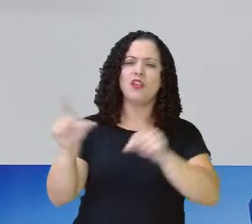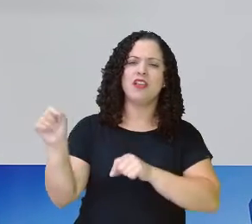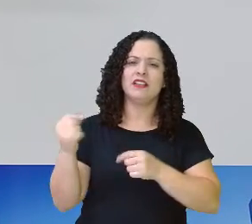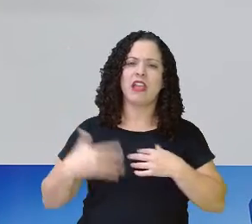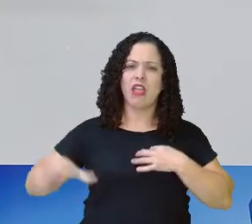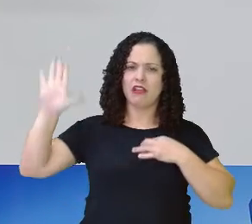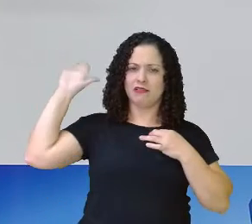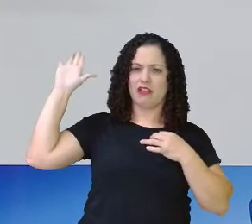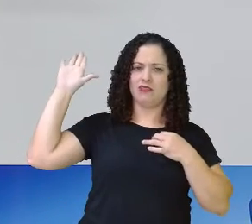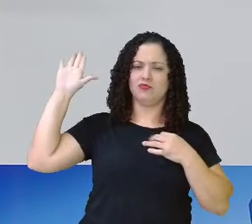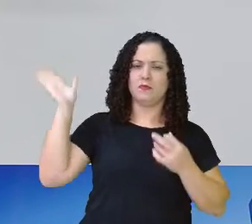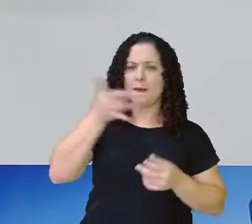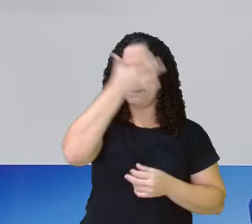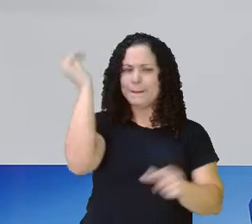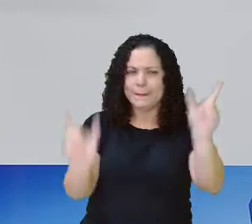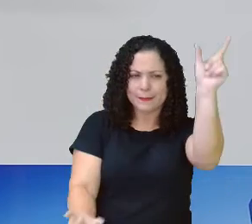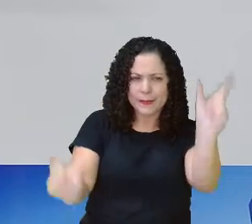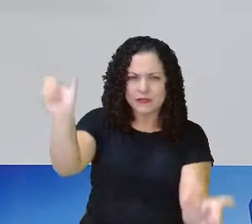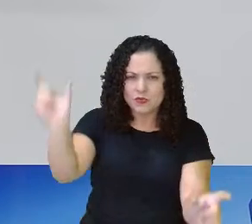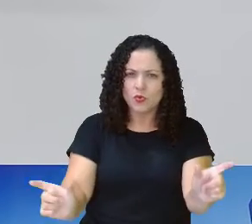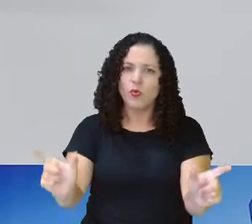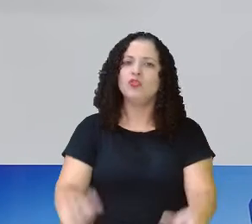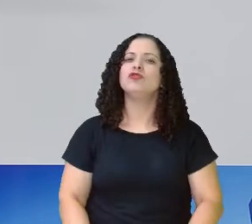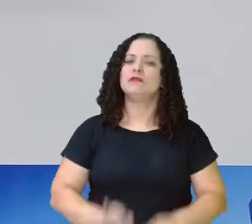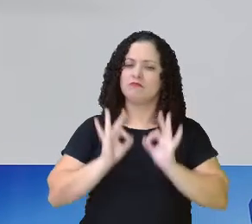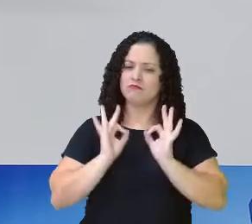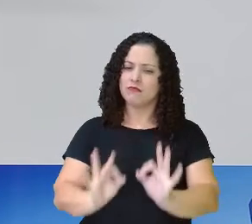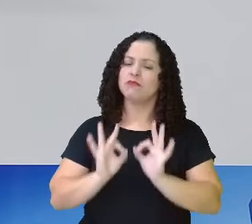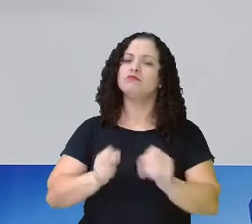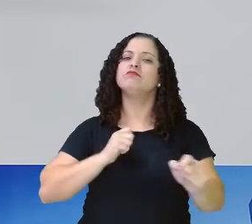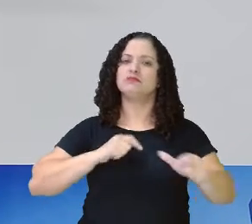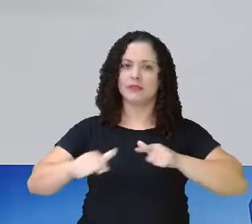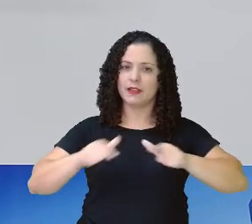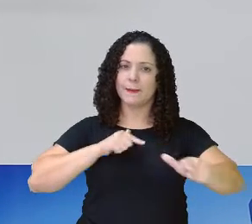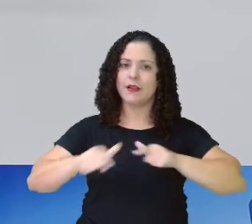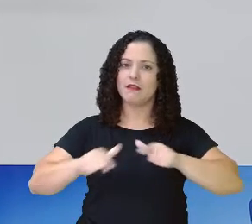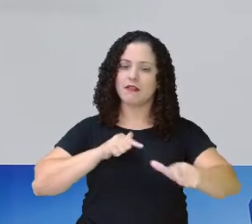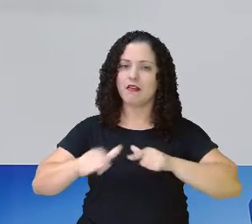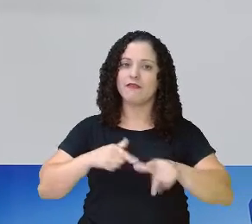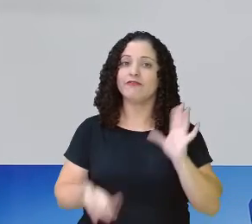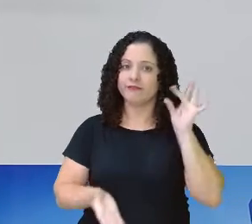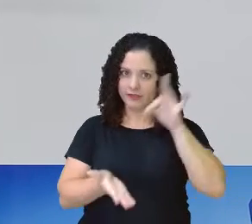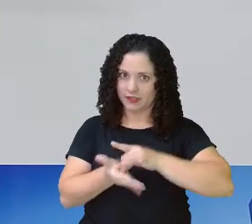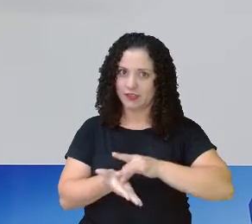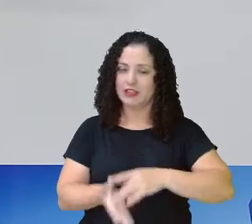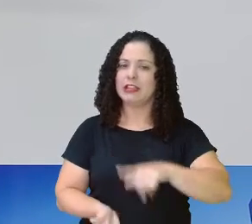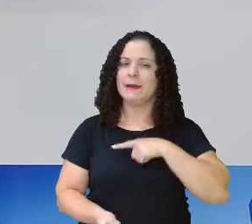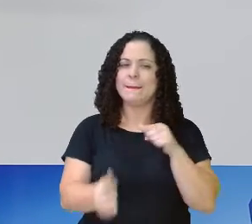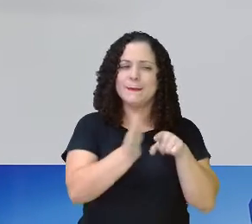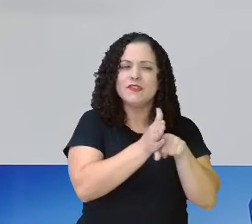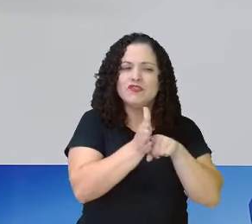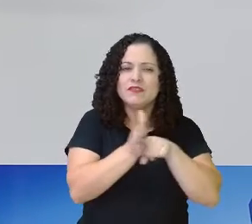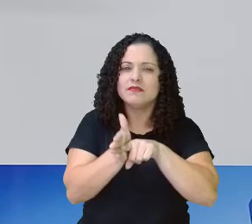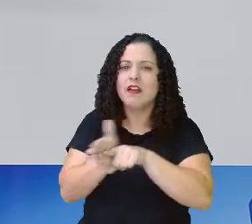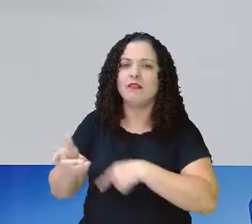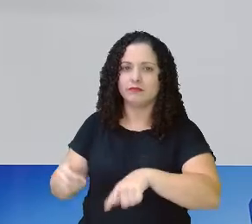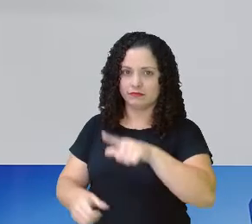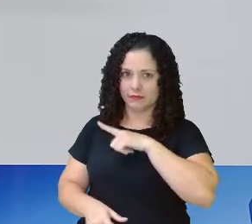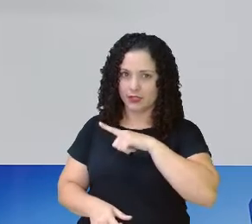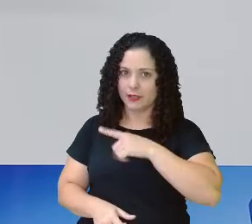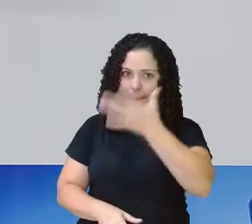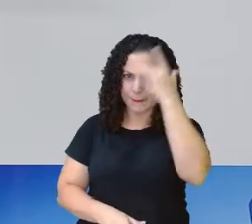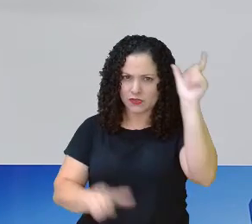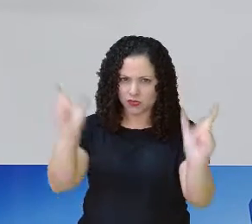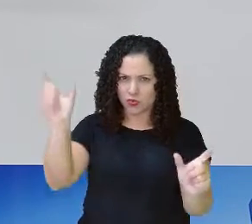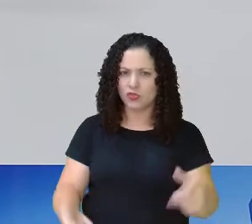candidatos e candidatas que estejam fazendo trabalhos sérios, que existem esses. Se você pesquisar, você vai achar. E que